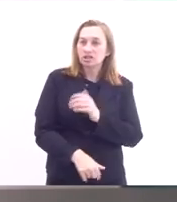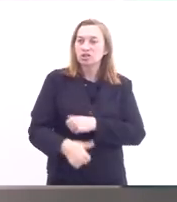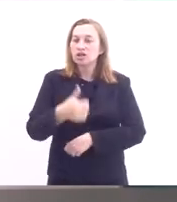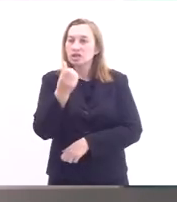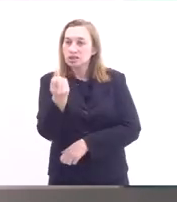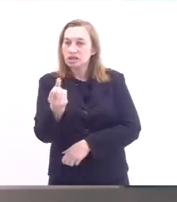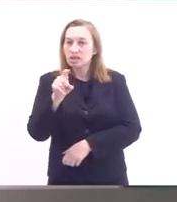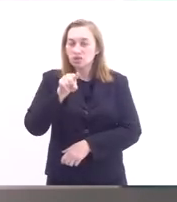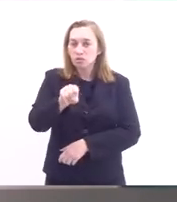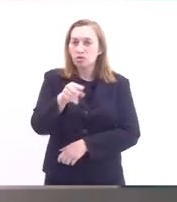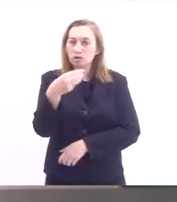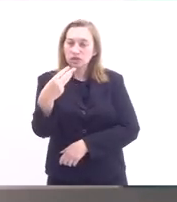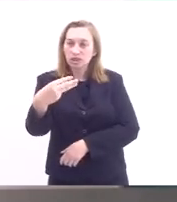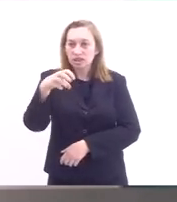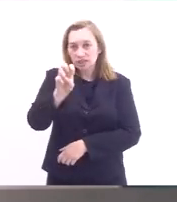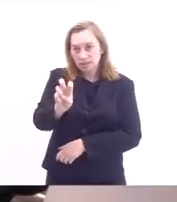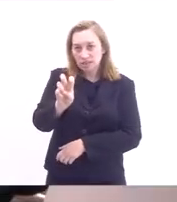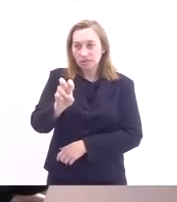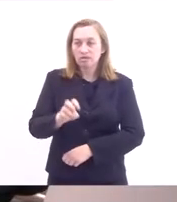6,35% pelo quadro